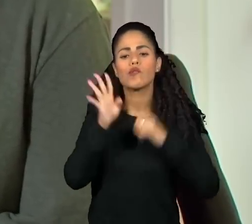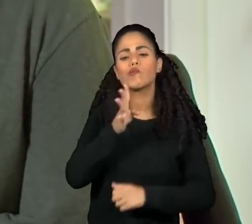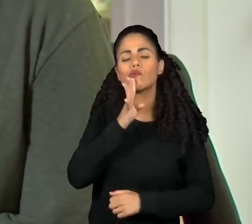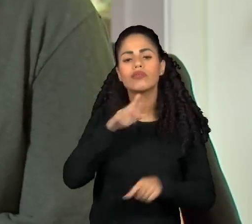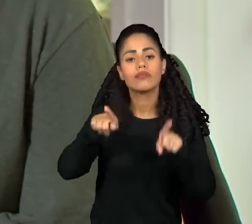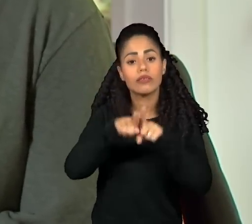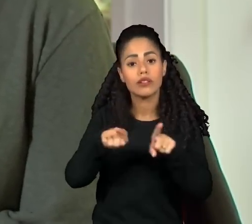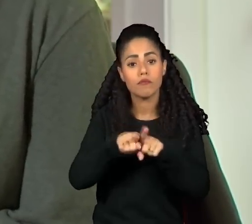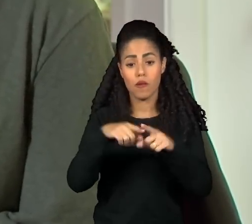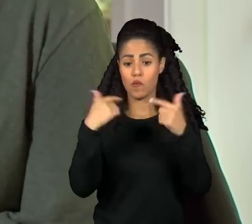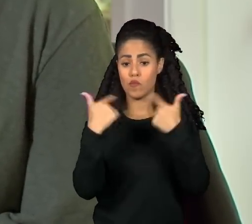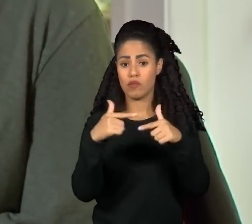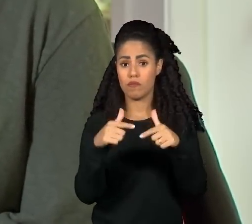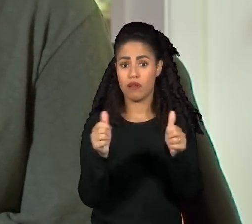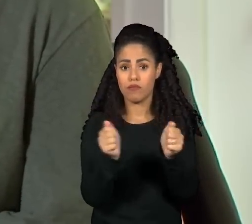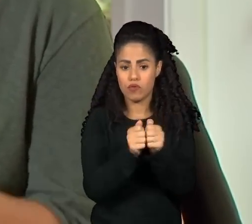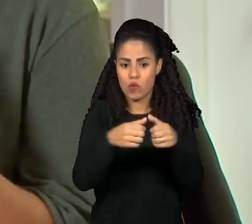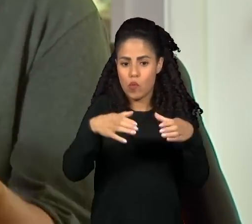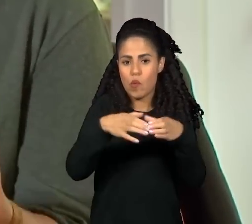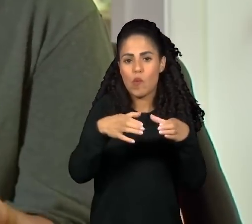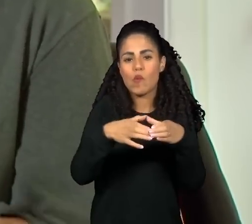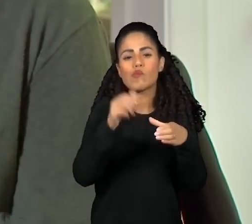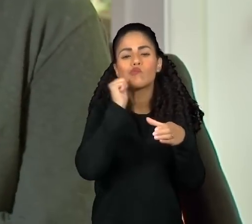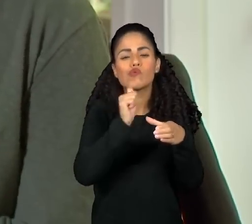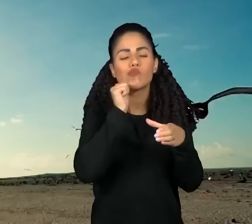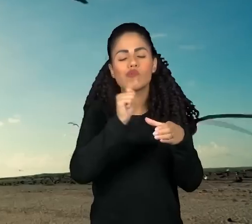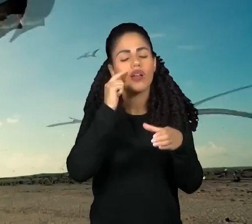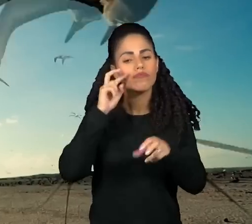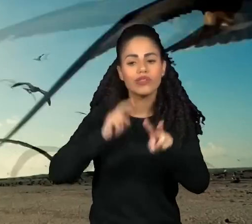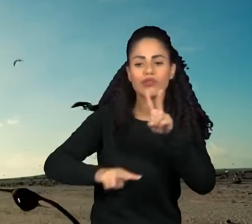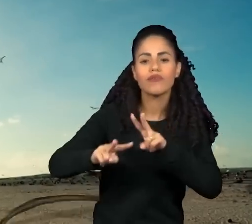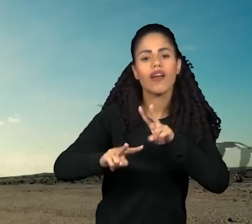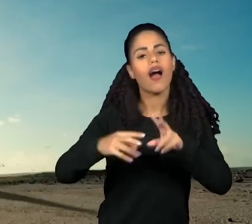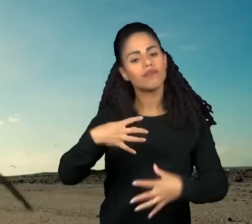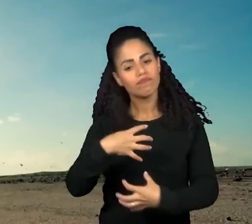dessas mulheres e que elas possam ver e se inspirar.